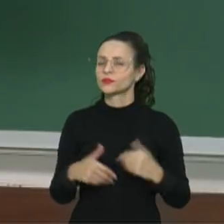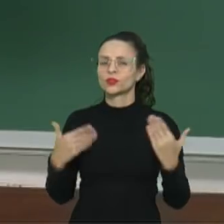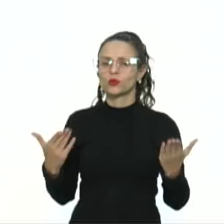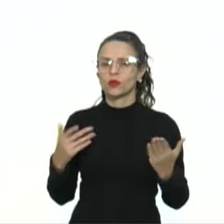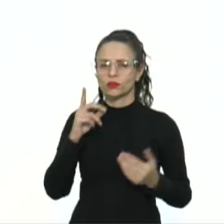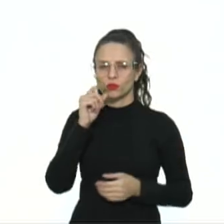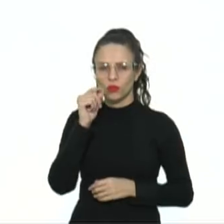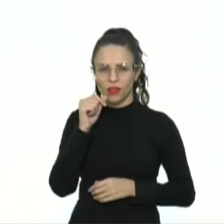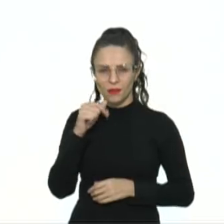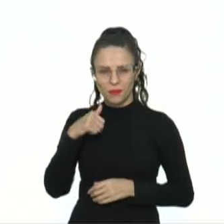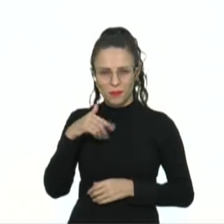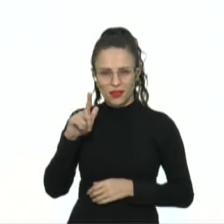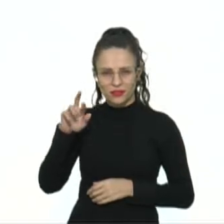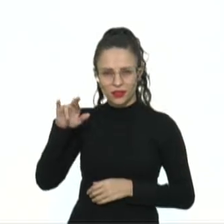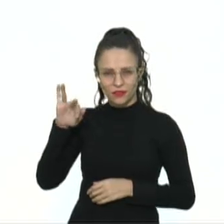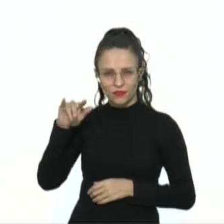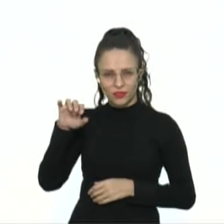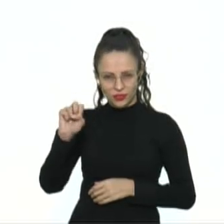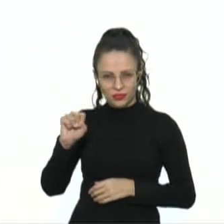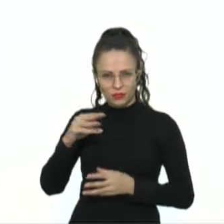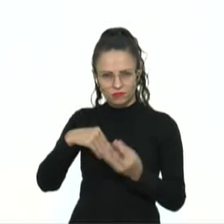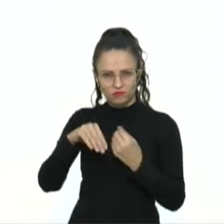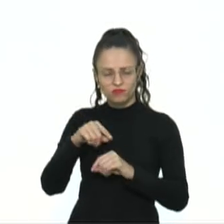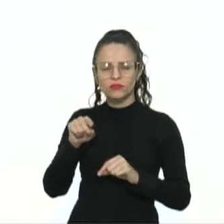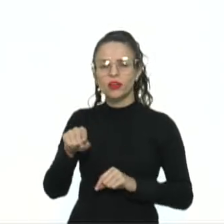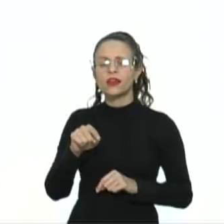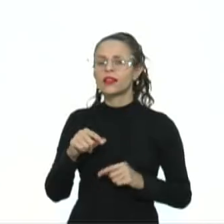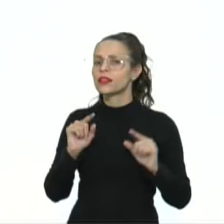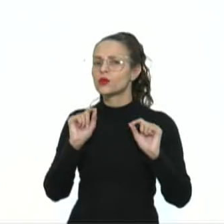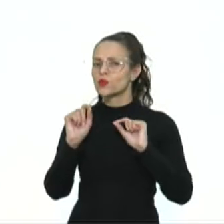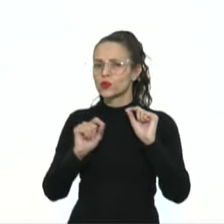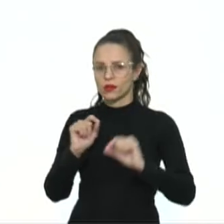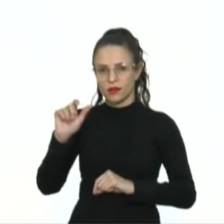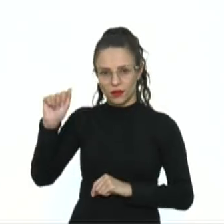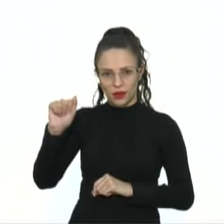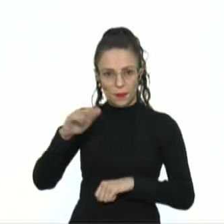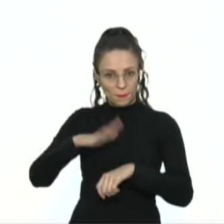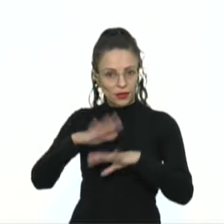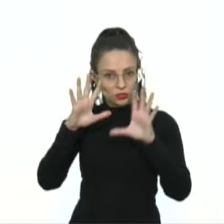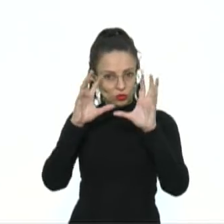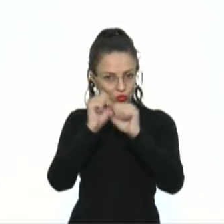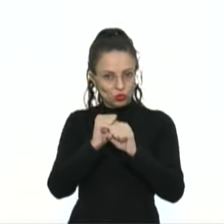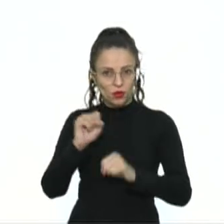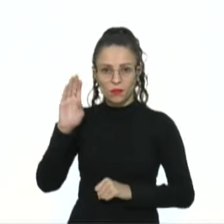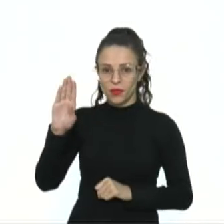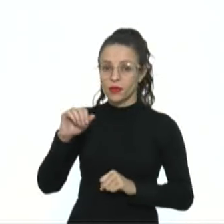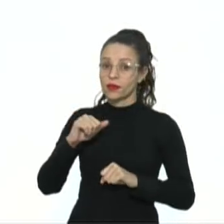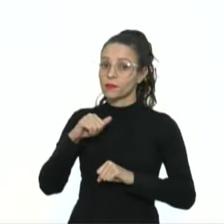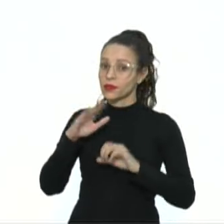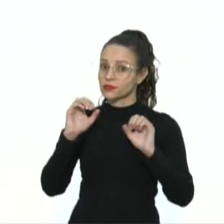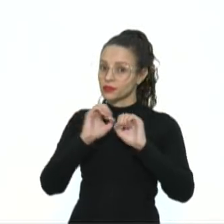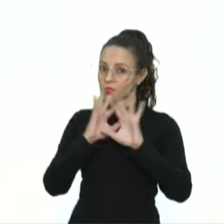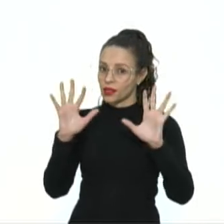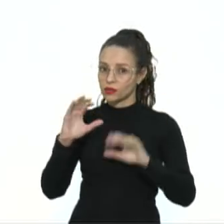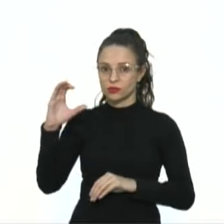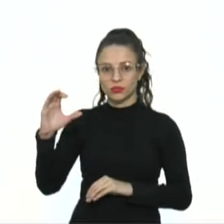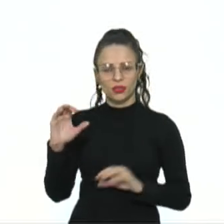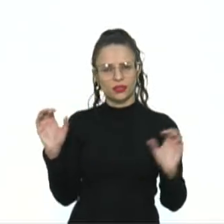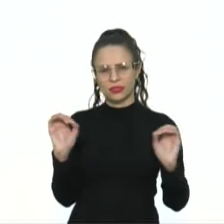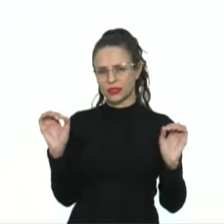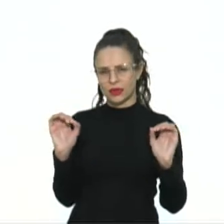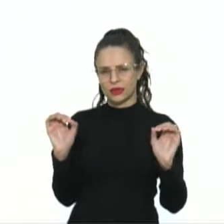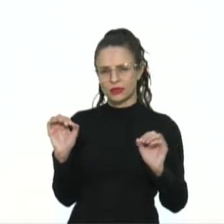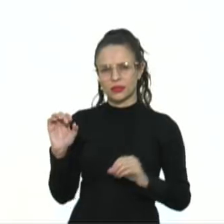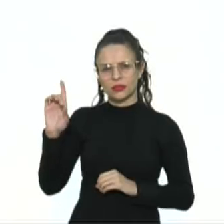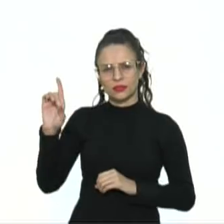Quando o lápis tem mais grafita na sua composição, ele será, letra A, mais escuro, B, mais claro, C, nem escuro nem